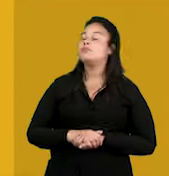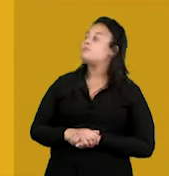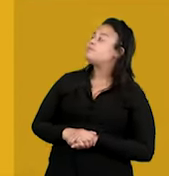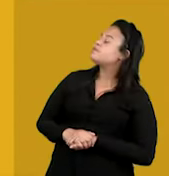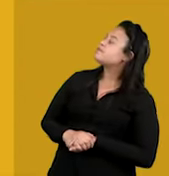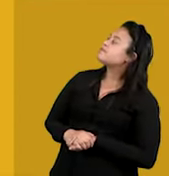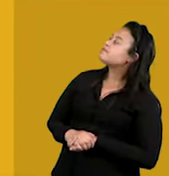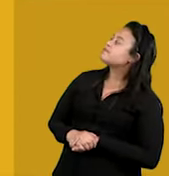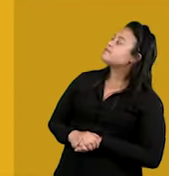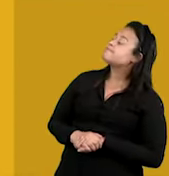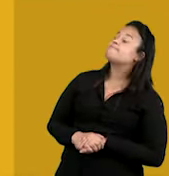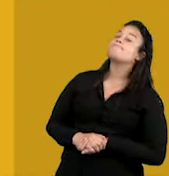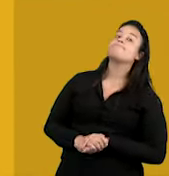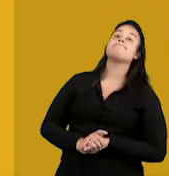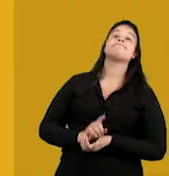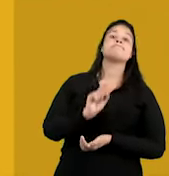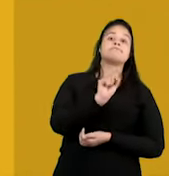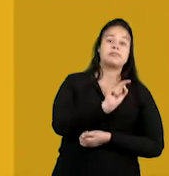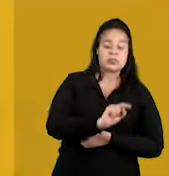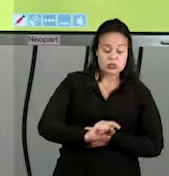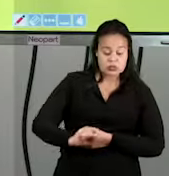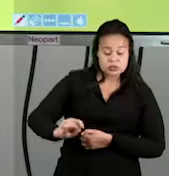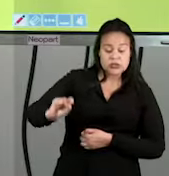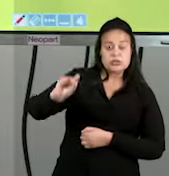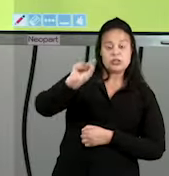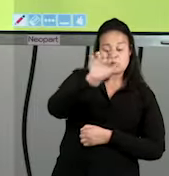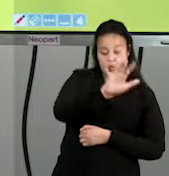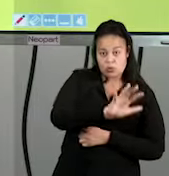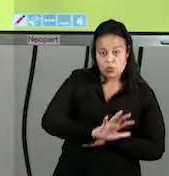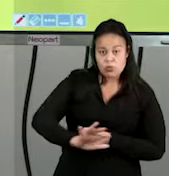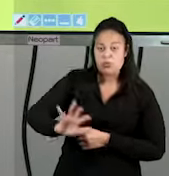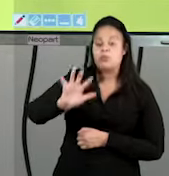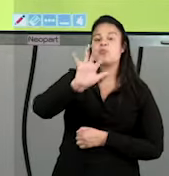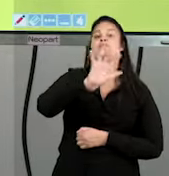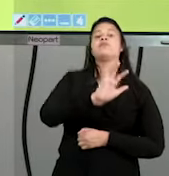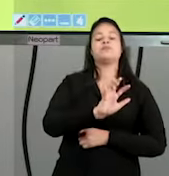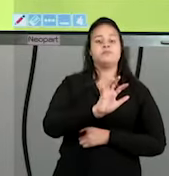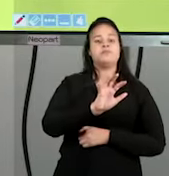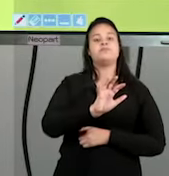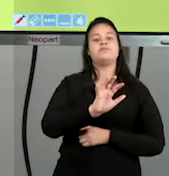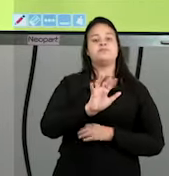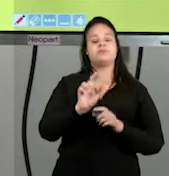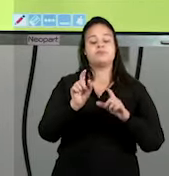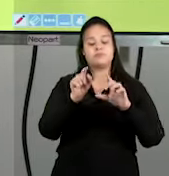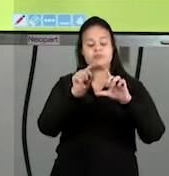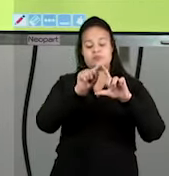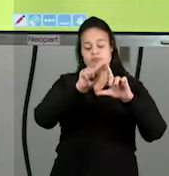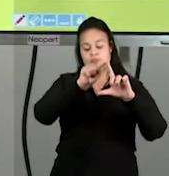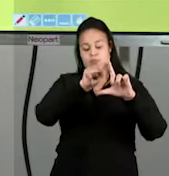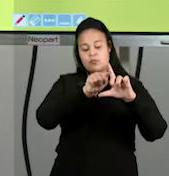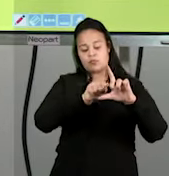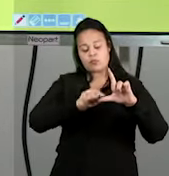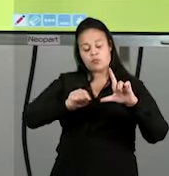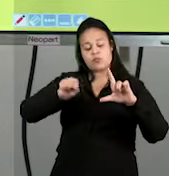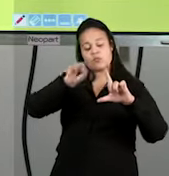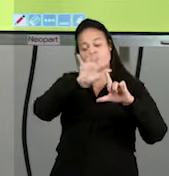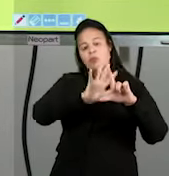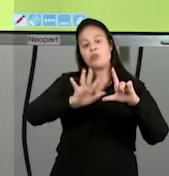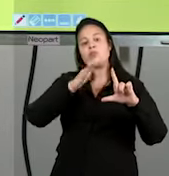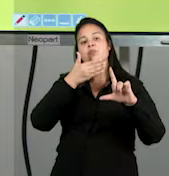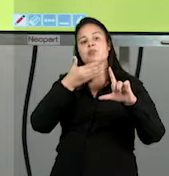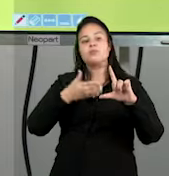do círculo, a área do círculo, a área que está aqui dentro.